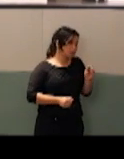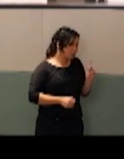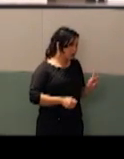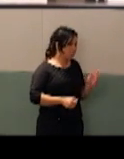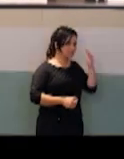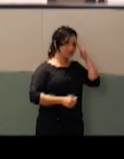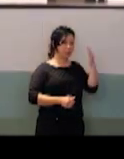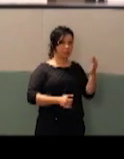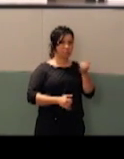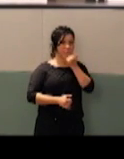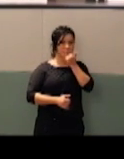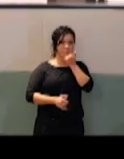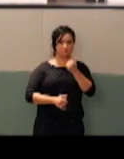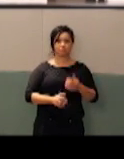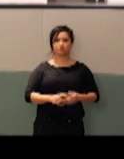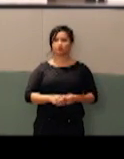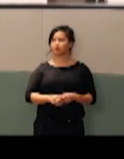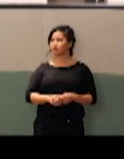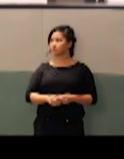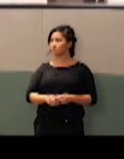desculpa.